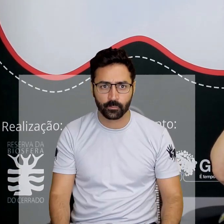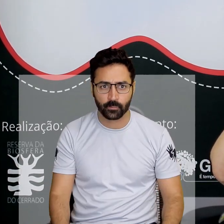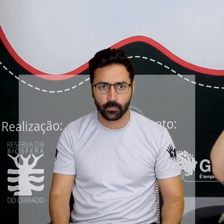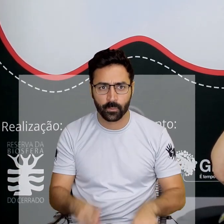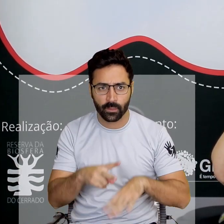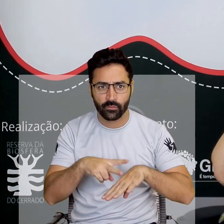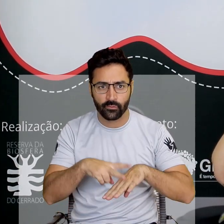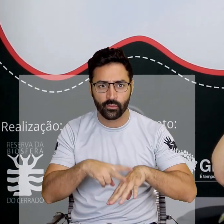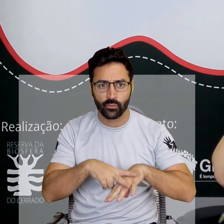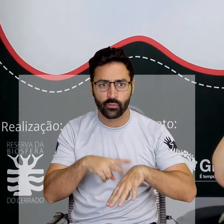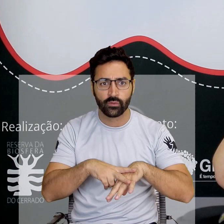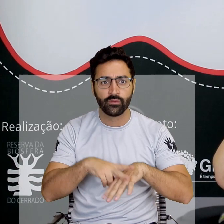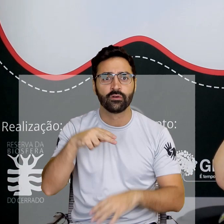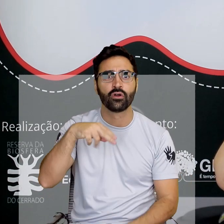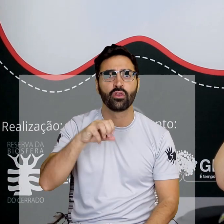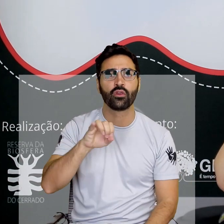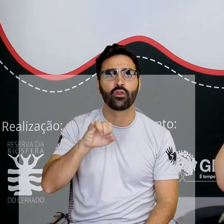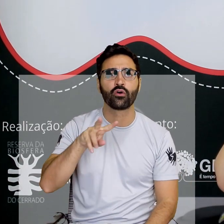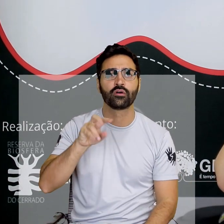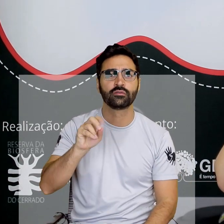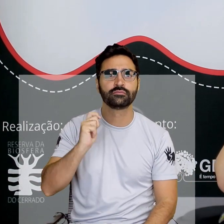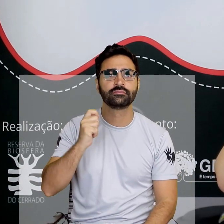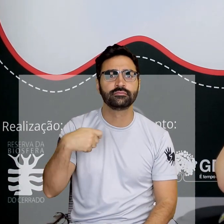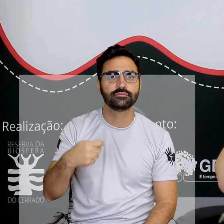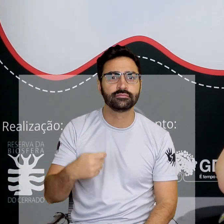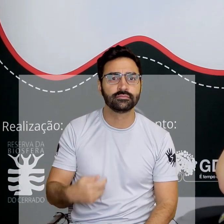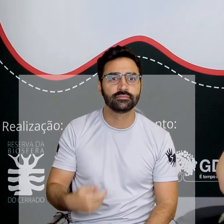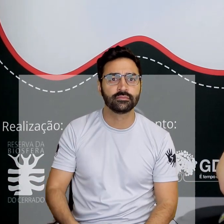E o noivo?